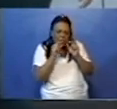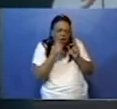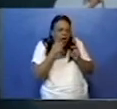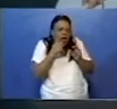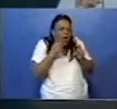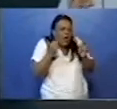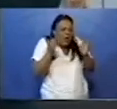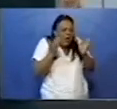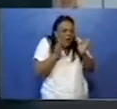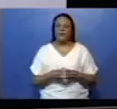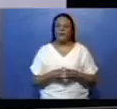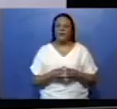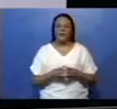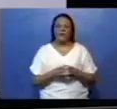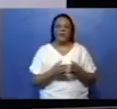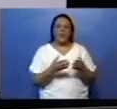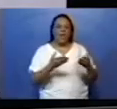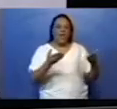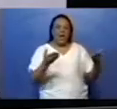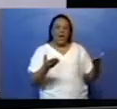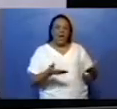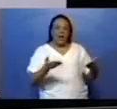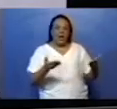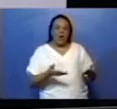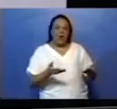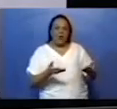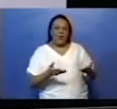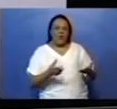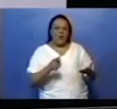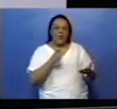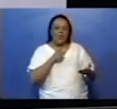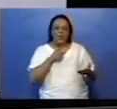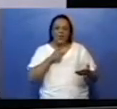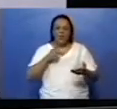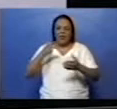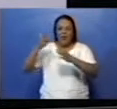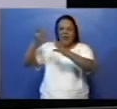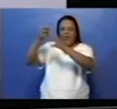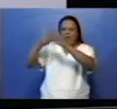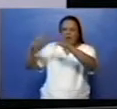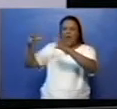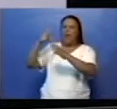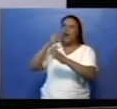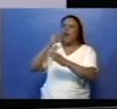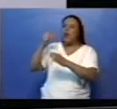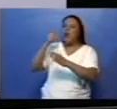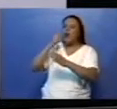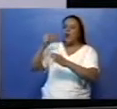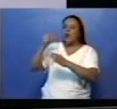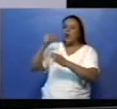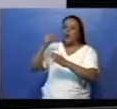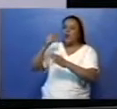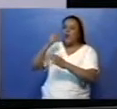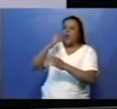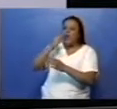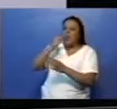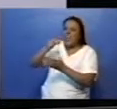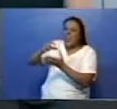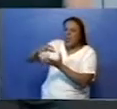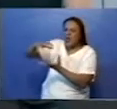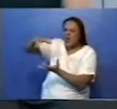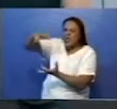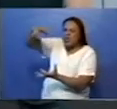falei gatinho. Agora, então, nós temos aqui uma outra figura de gato, né? Só que ao invés de gatinho, nós temos o quê?